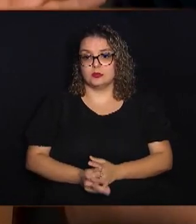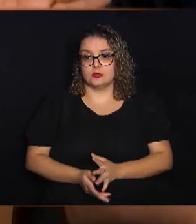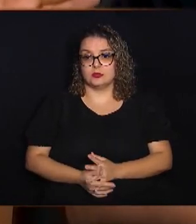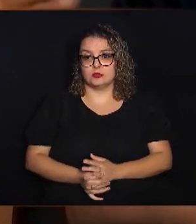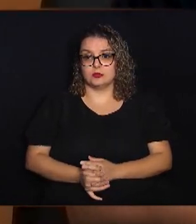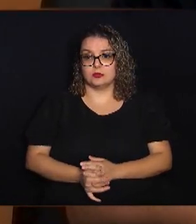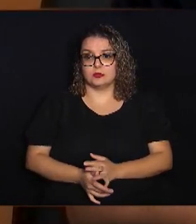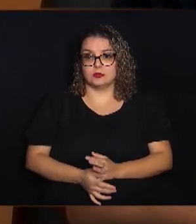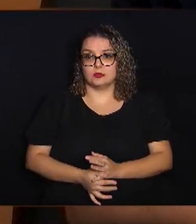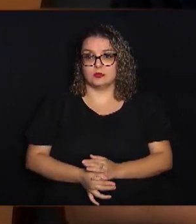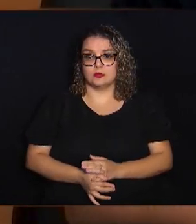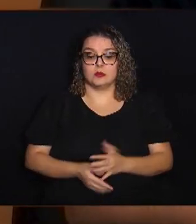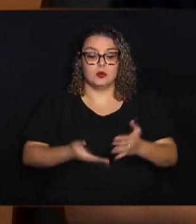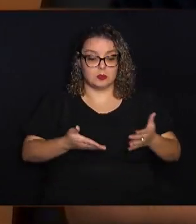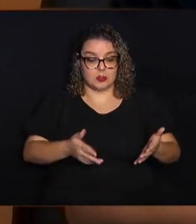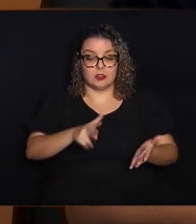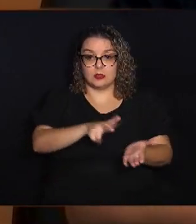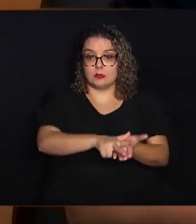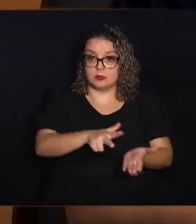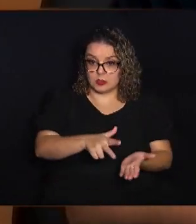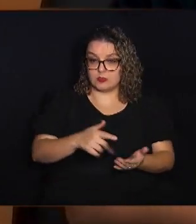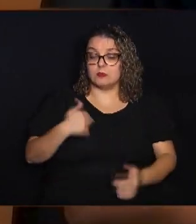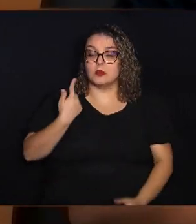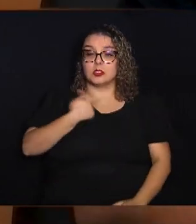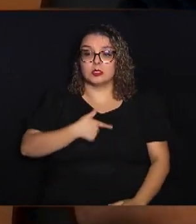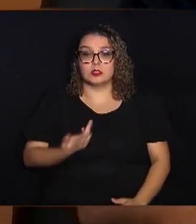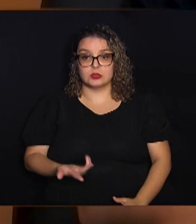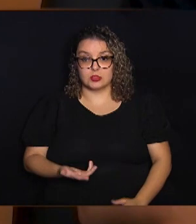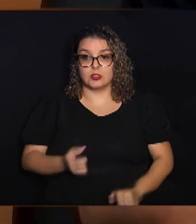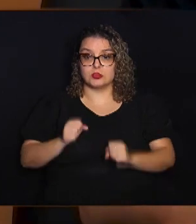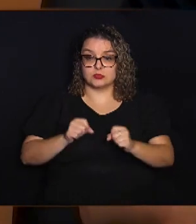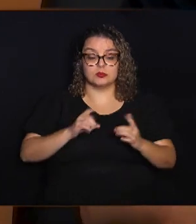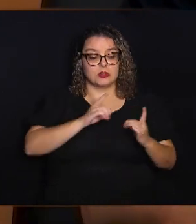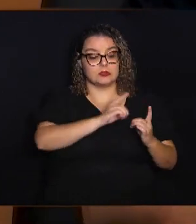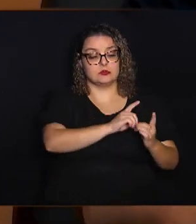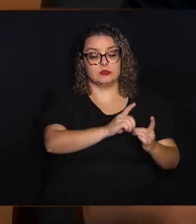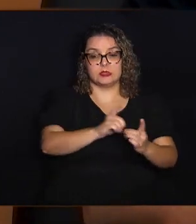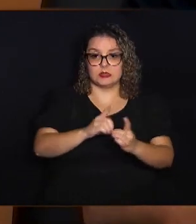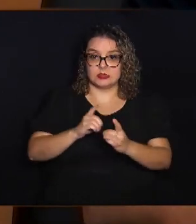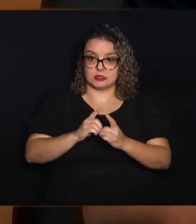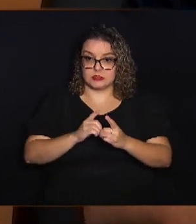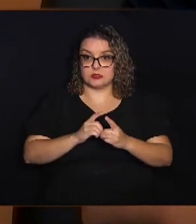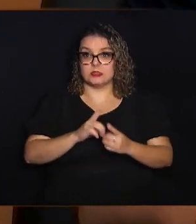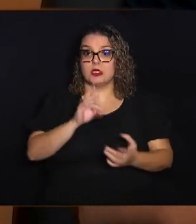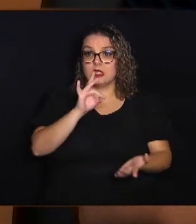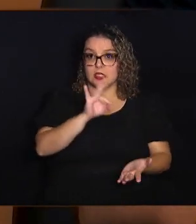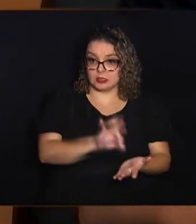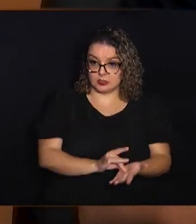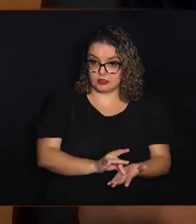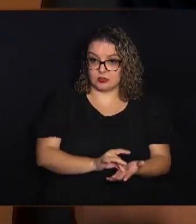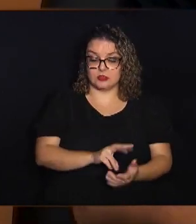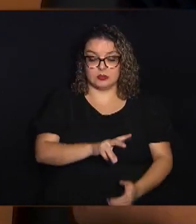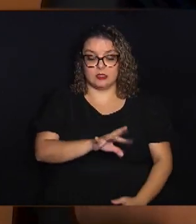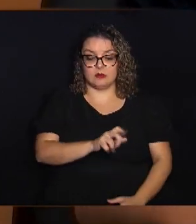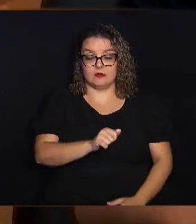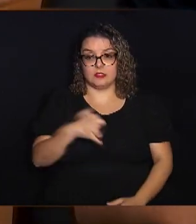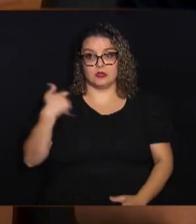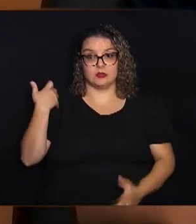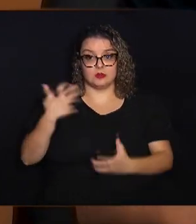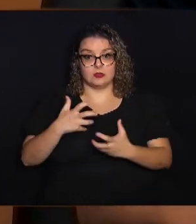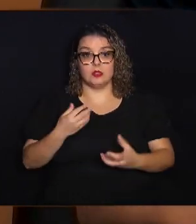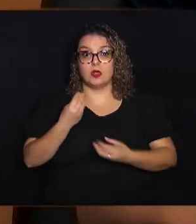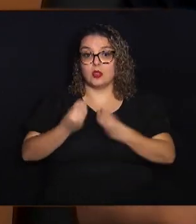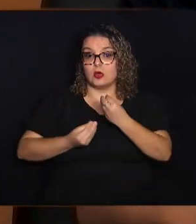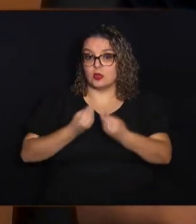balizou exatamente e regulamentou para que pudesse atender a realidade da Vila dos Idosos. Como é que